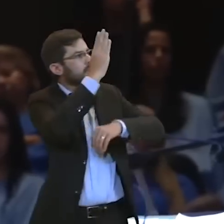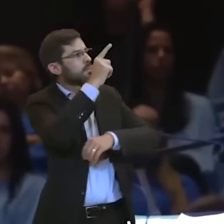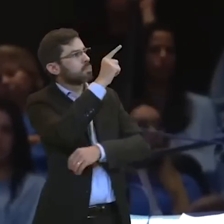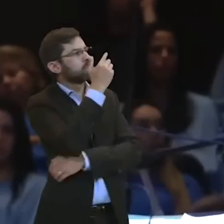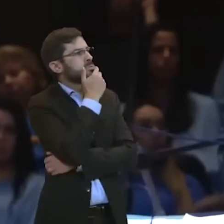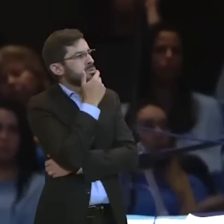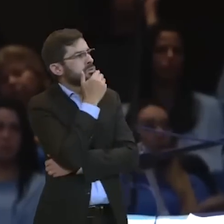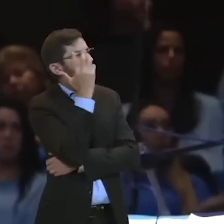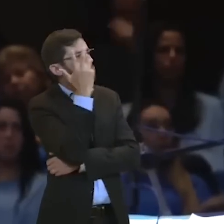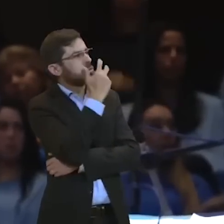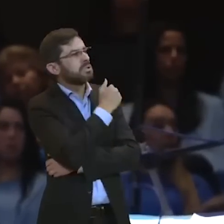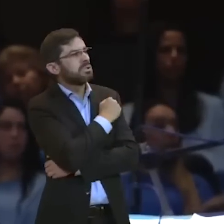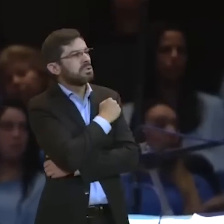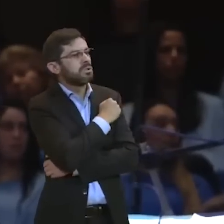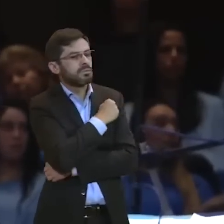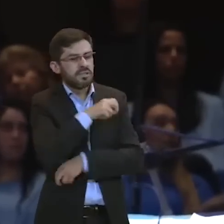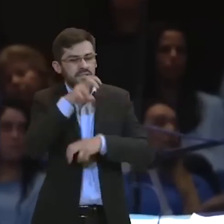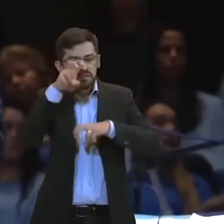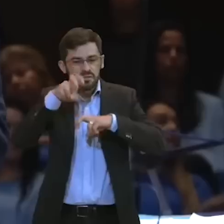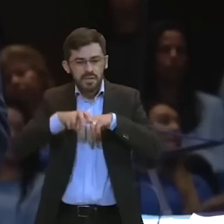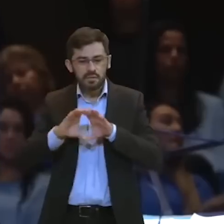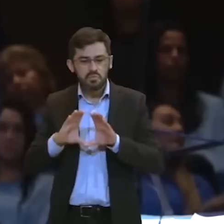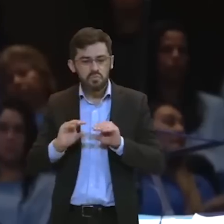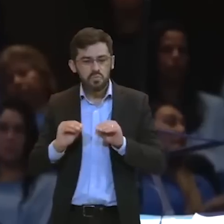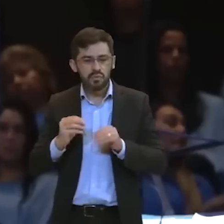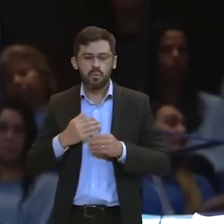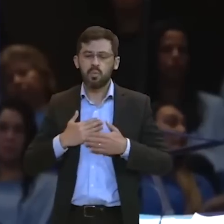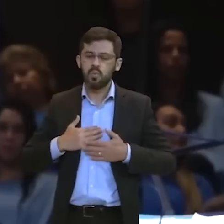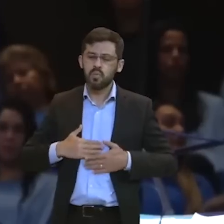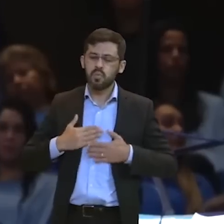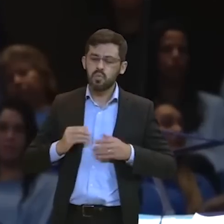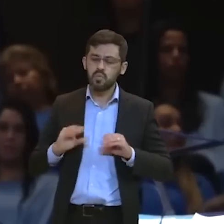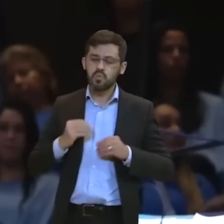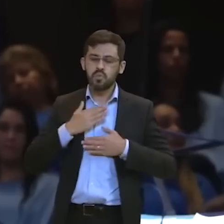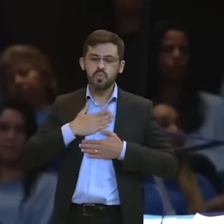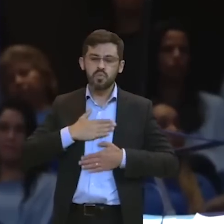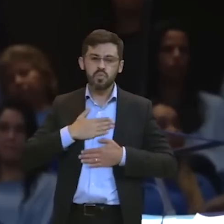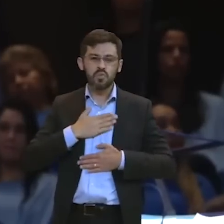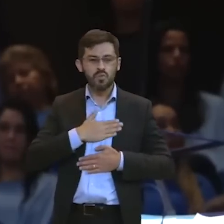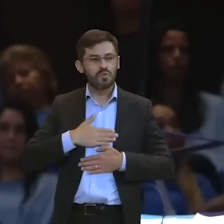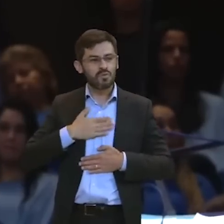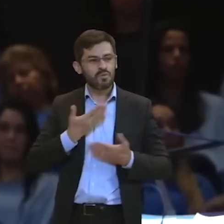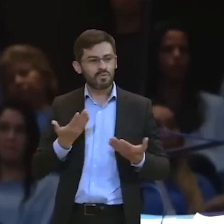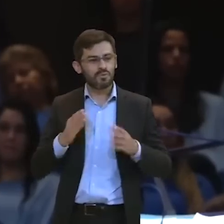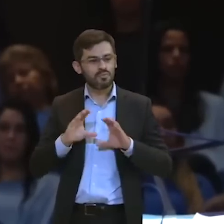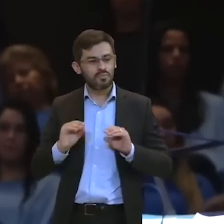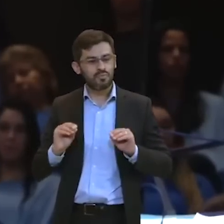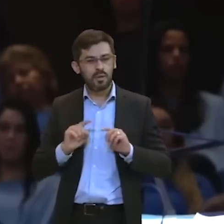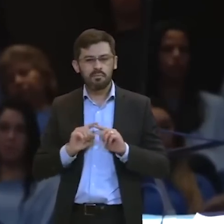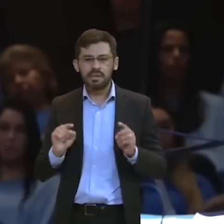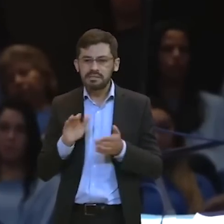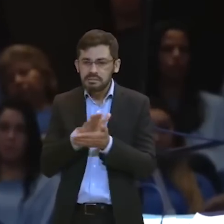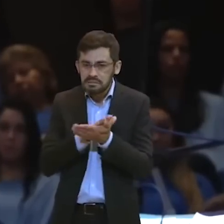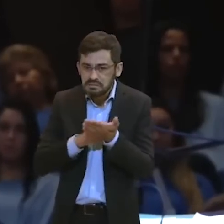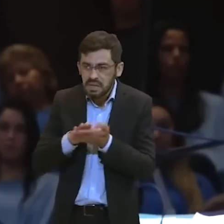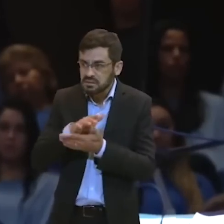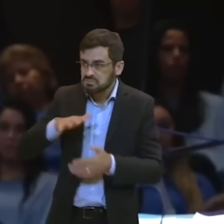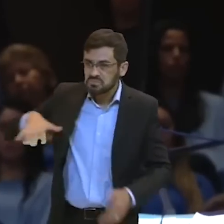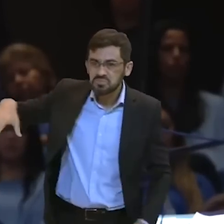bonito. Senta nesses bancos e diz: que confortável. Mas nada disso